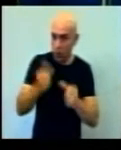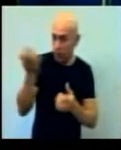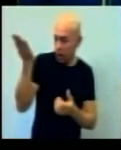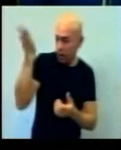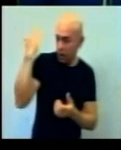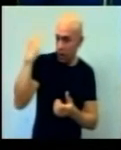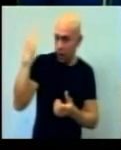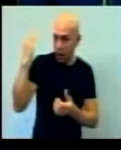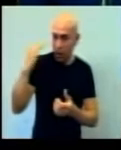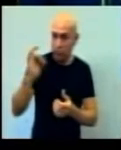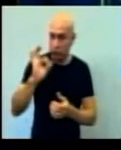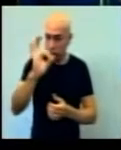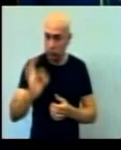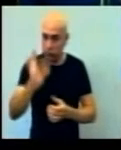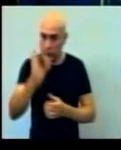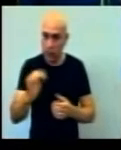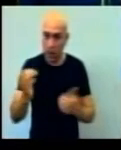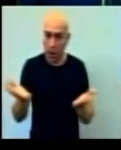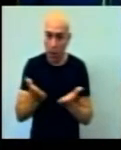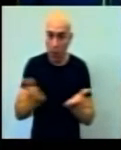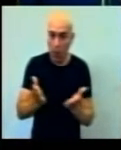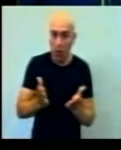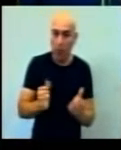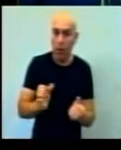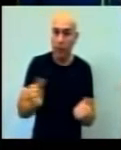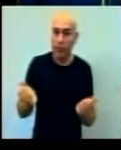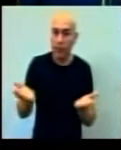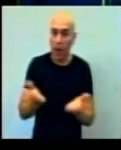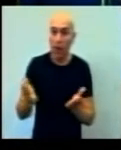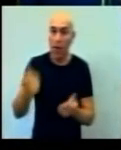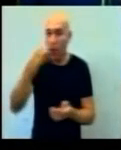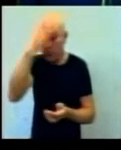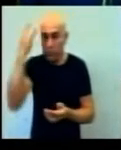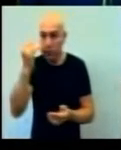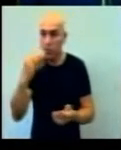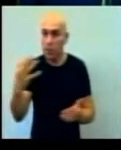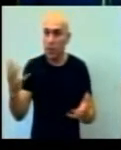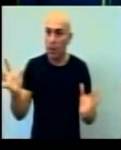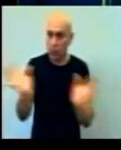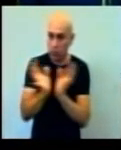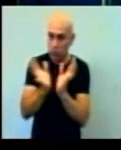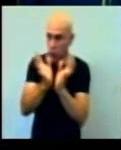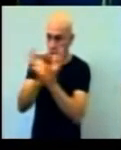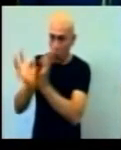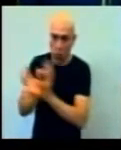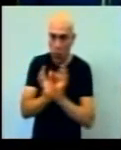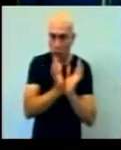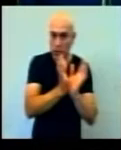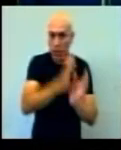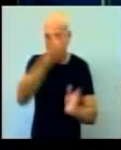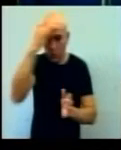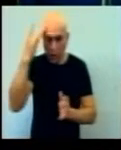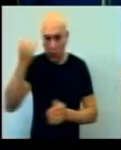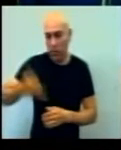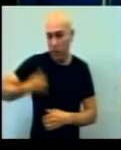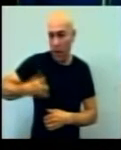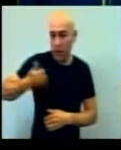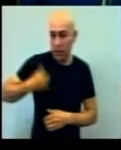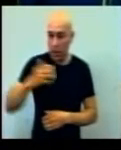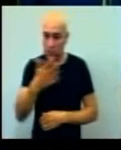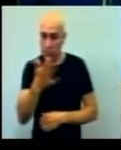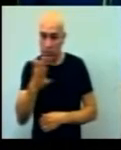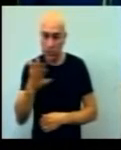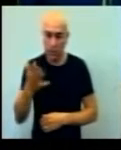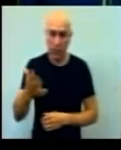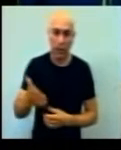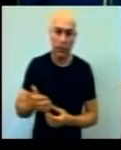era a proporção entre os óbitos. Agora aqui é a proporção entre a população, entre as pessoas da faixa etária.